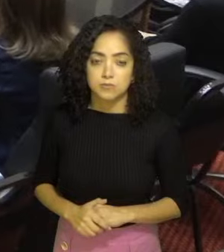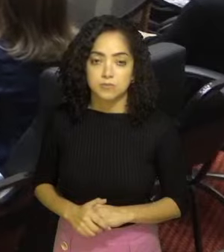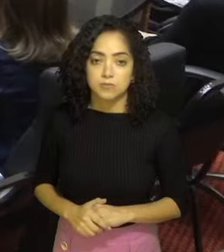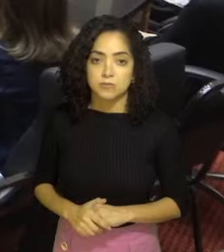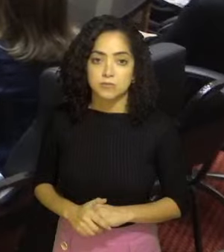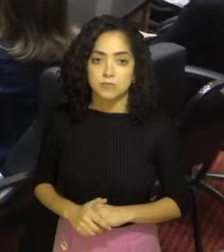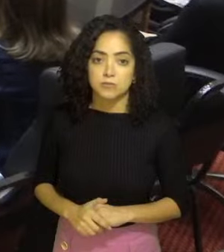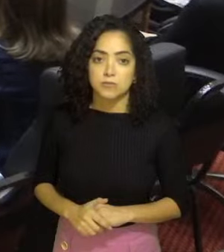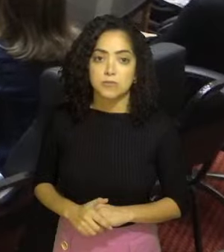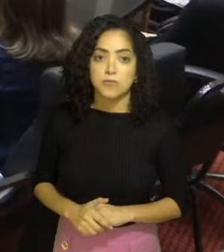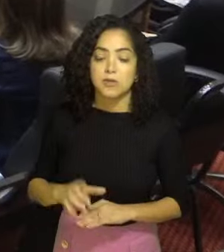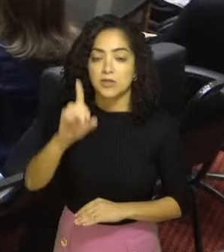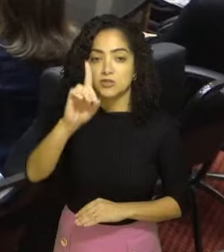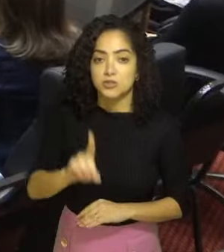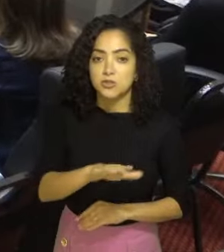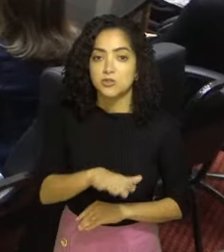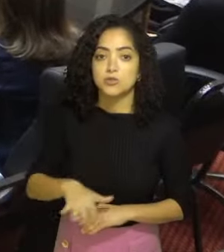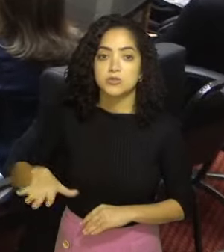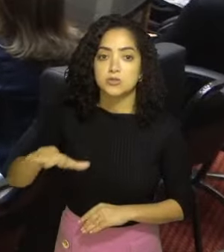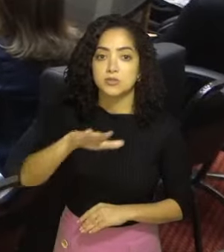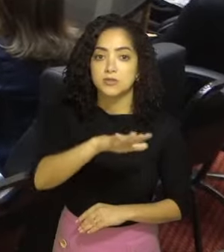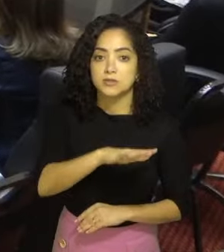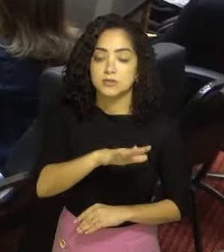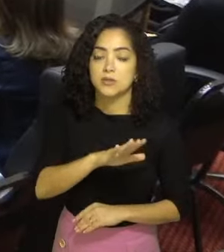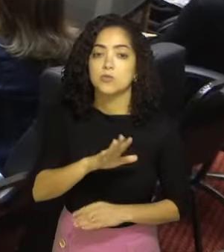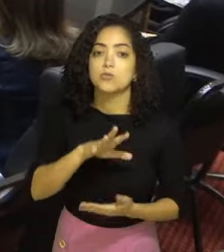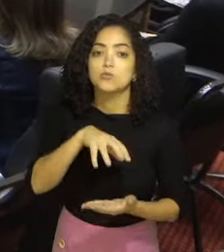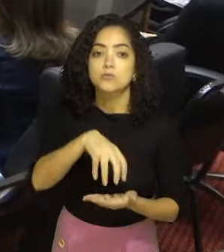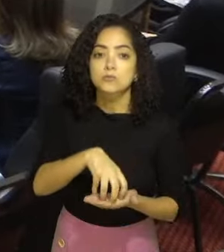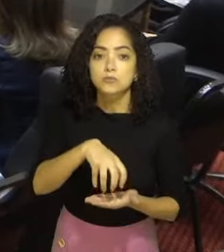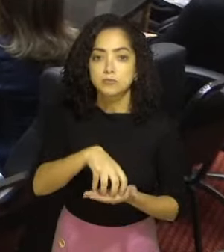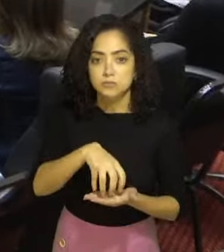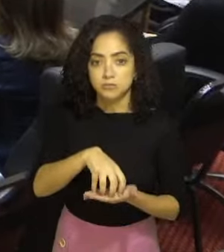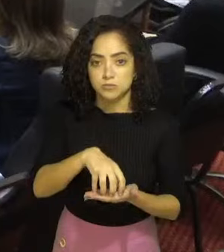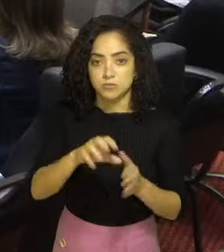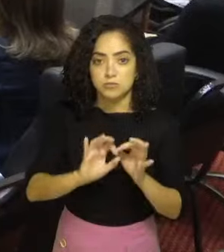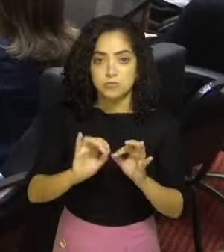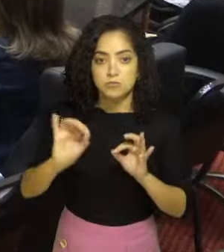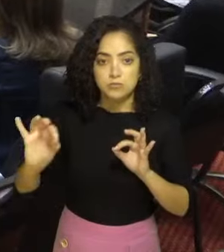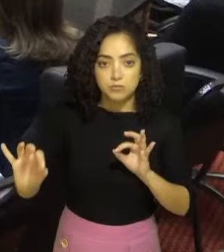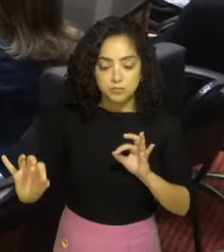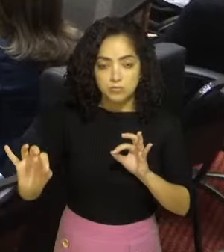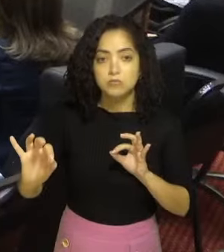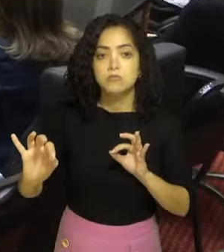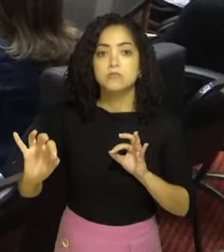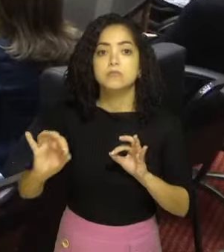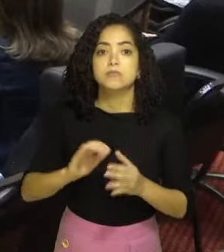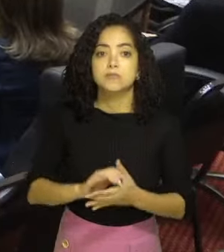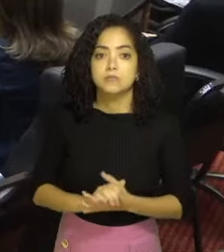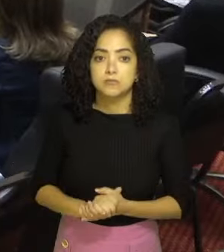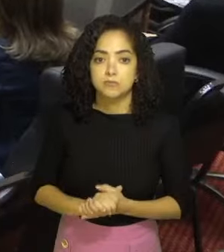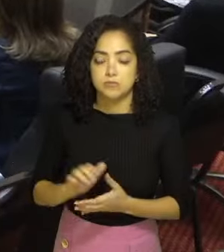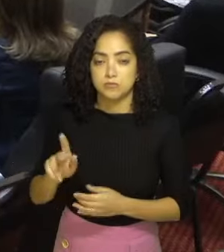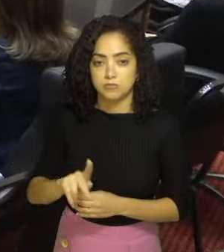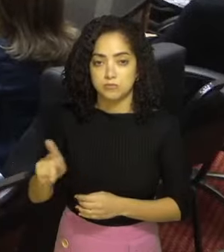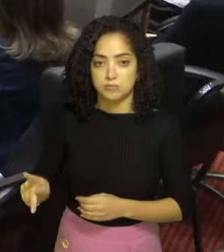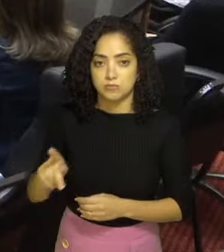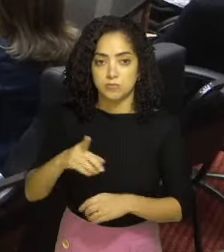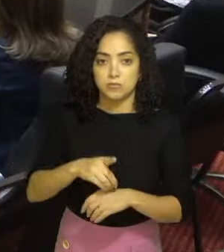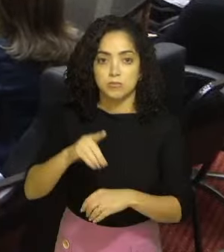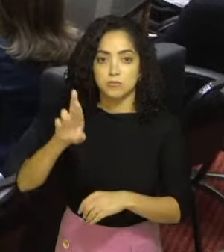Senhora diretora-geral do Centro de Ensino à Distância da Universidade do Estado de Santa Catarina, professora